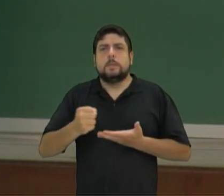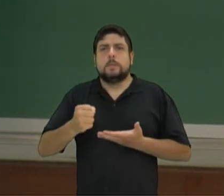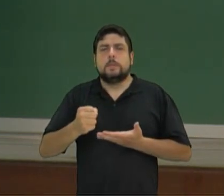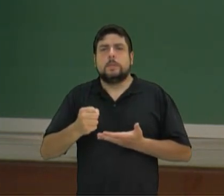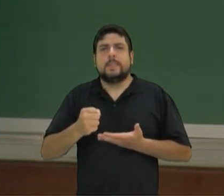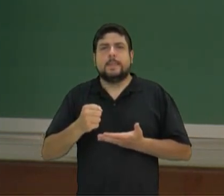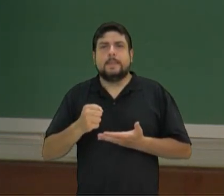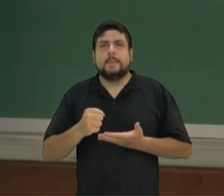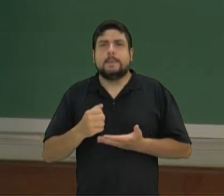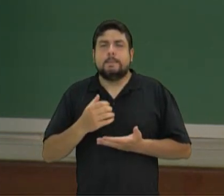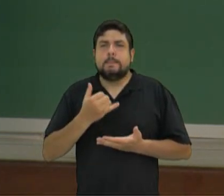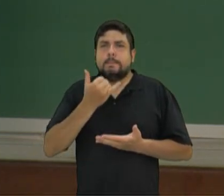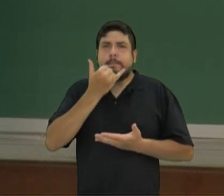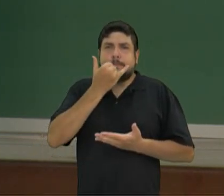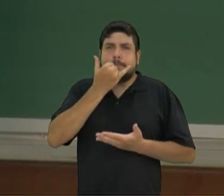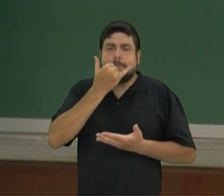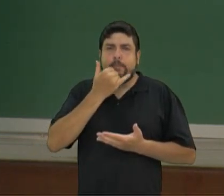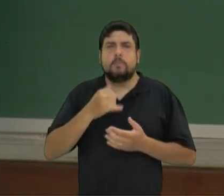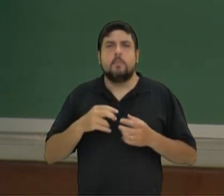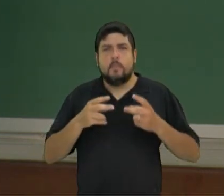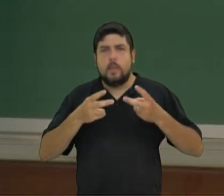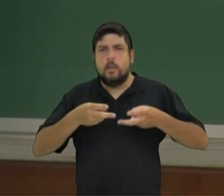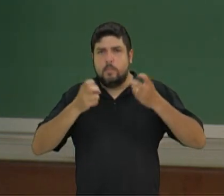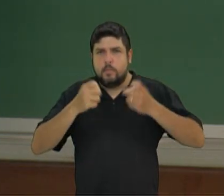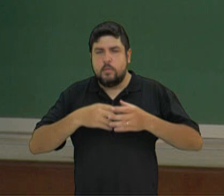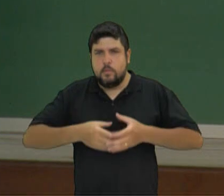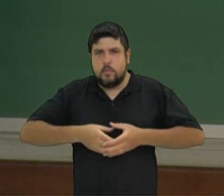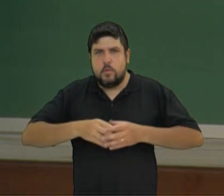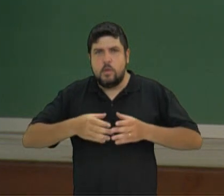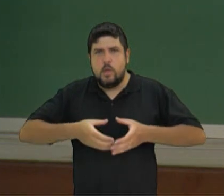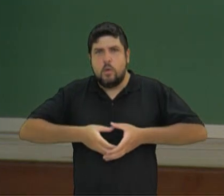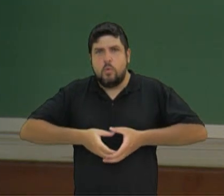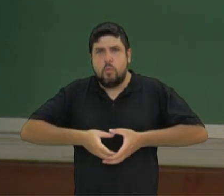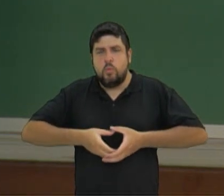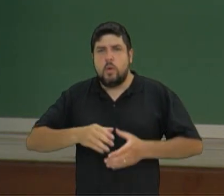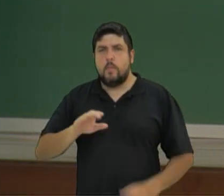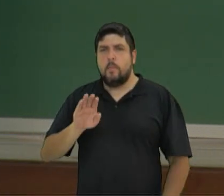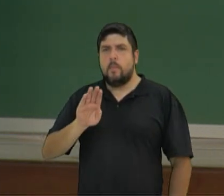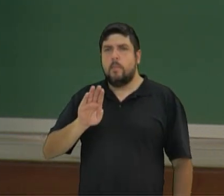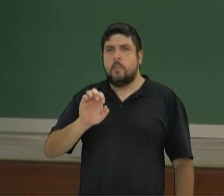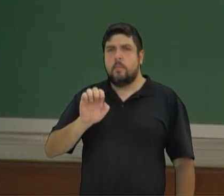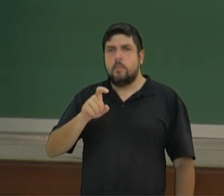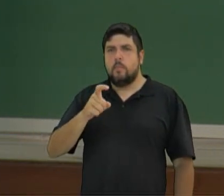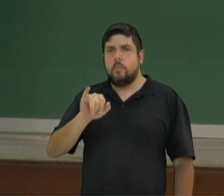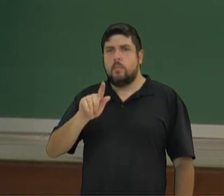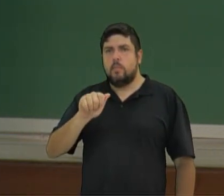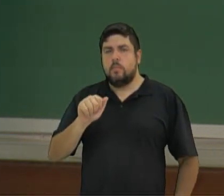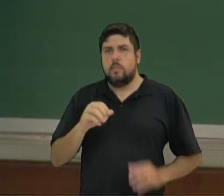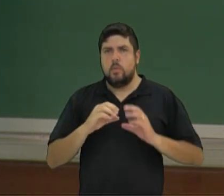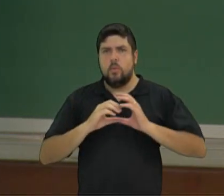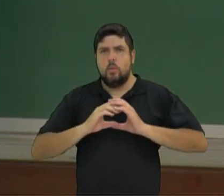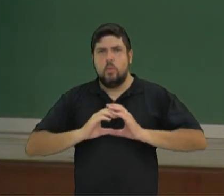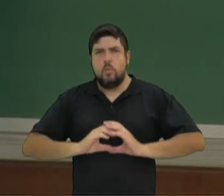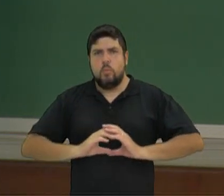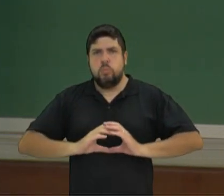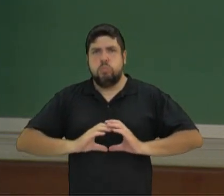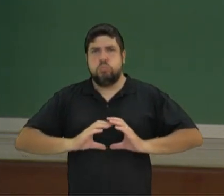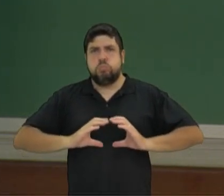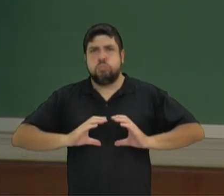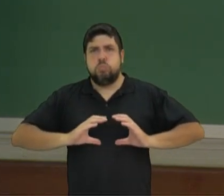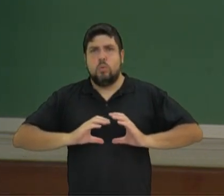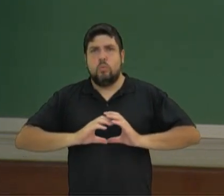percebam que as paredes da nossa bexiga são constituídas de um músculo, só que é do tipo